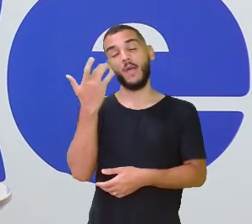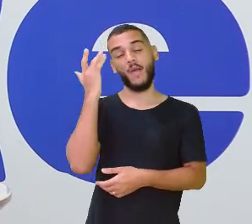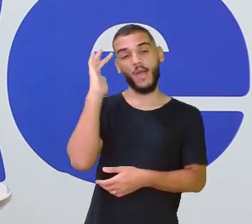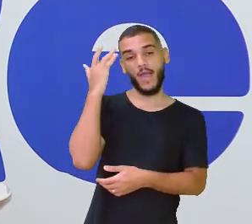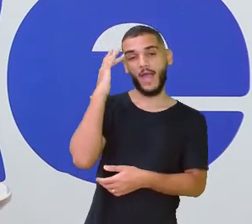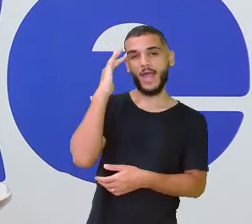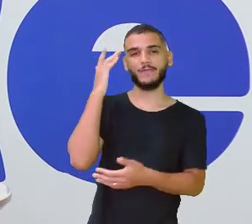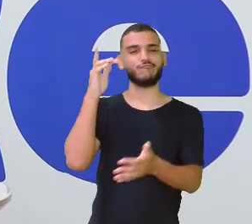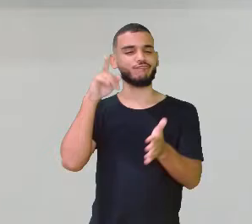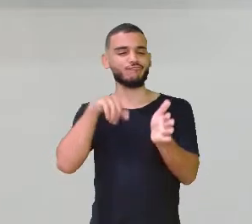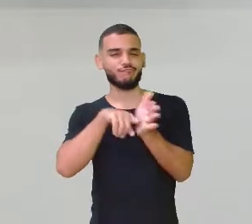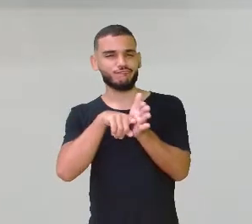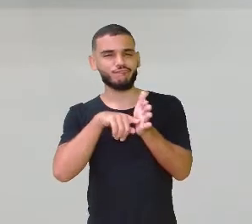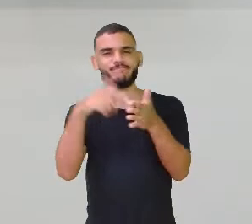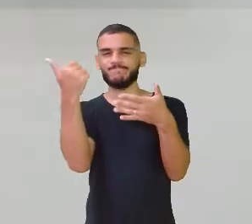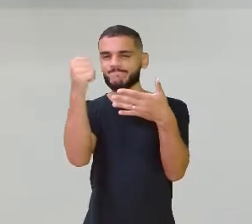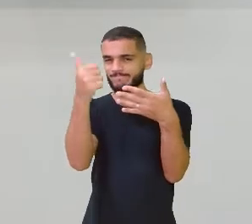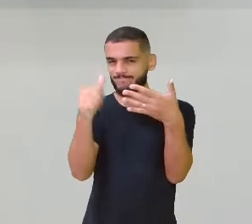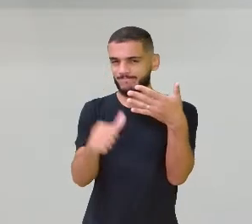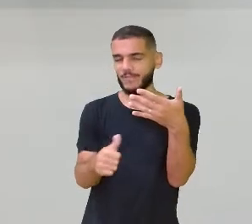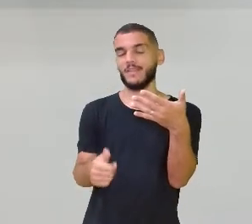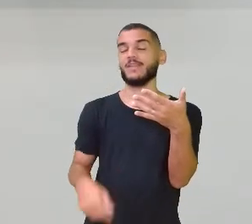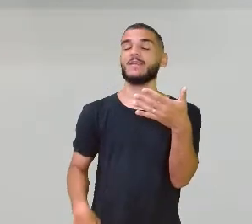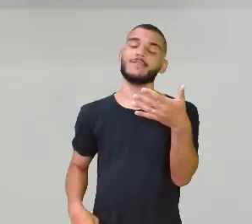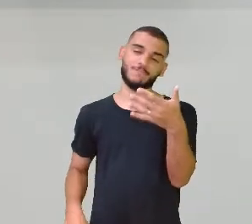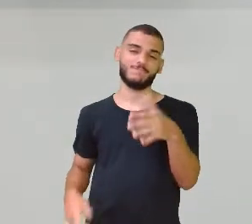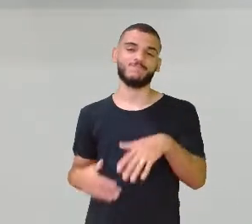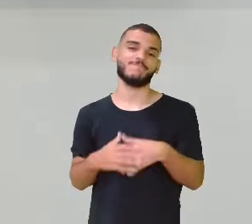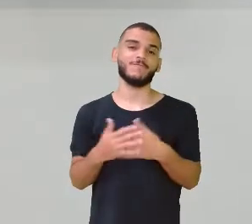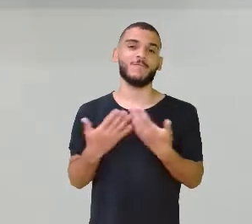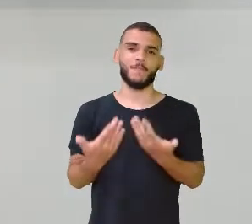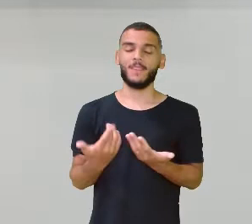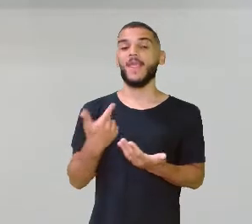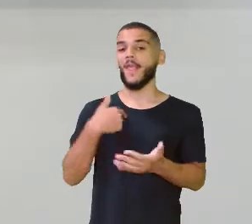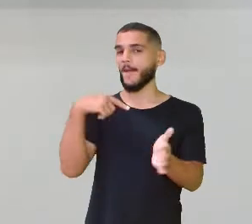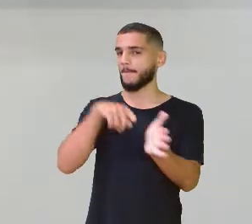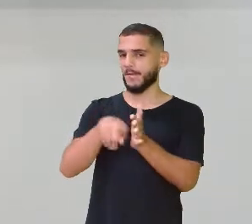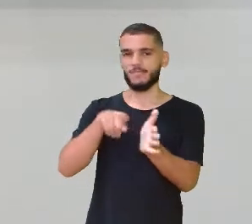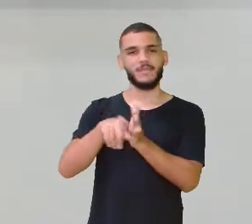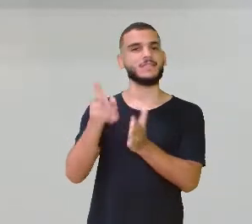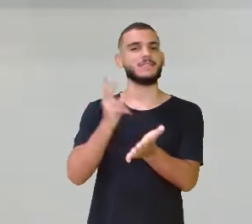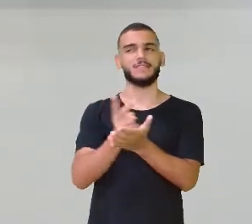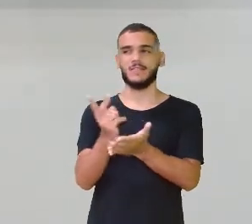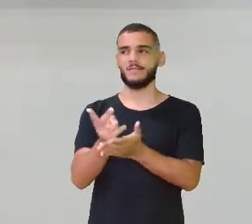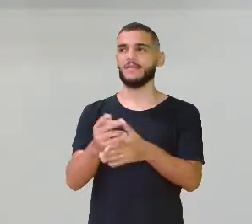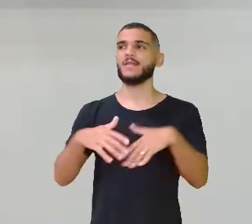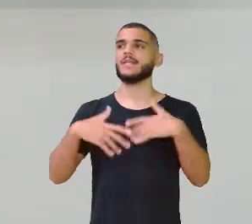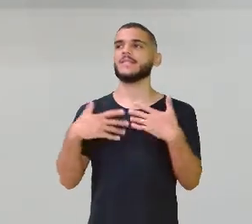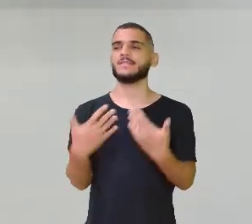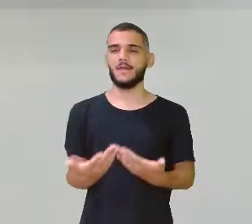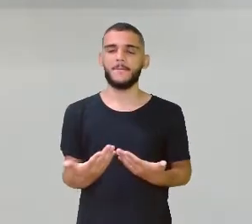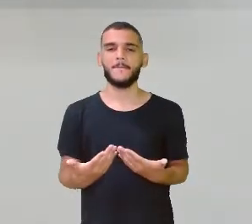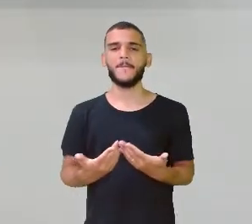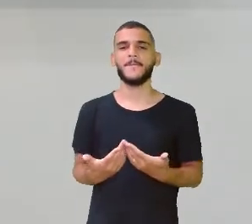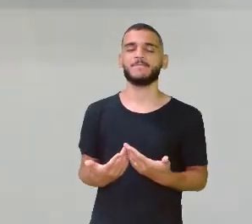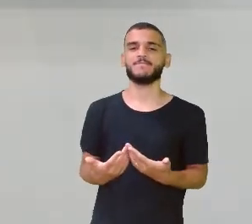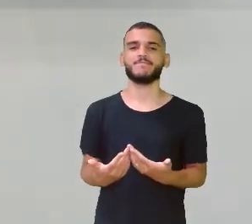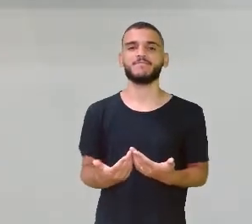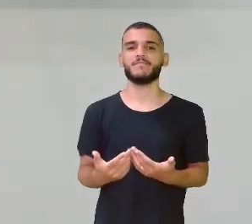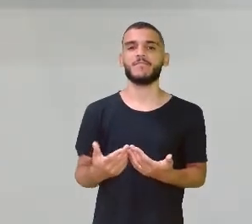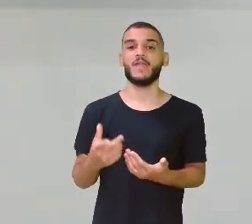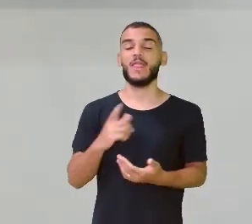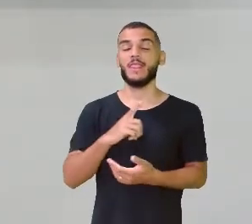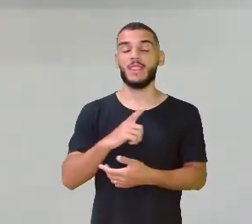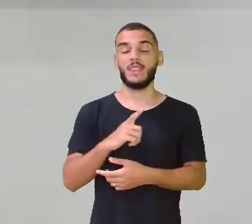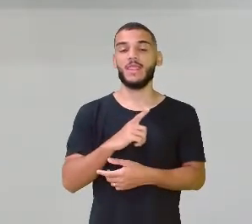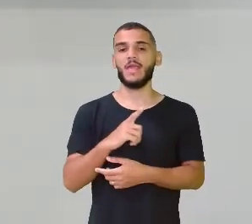idade, mas né? eles não vão se preocupar não, porque essa pergunta eu vou fazer o dia todinho, tá certo? A aula todinha aqui. Então, a gente vai trabalhar aqui, olha, com esse